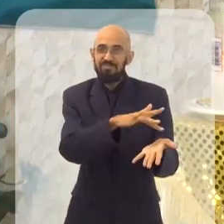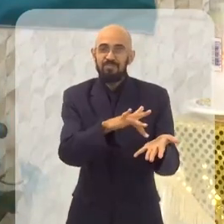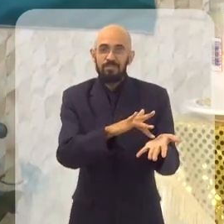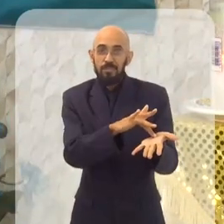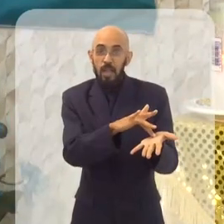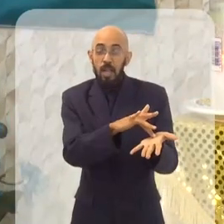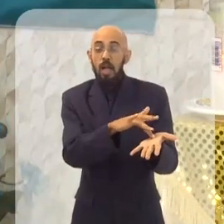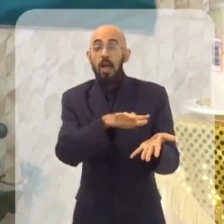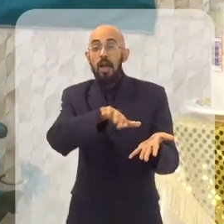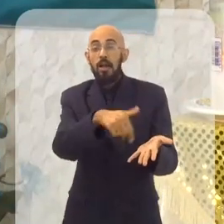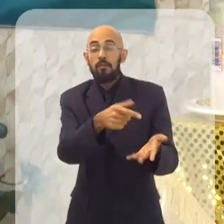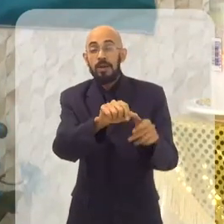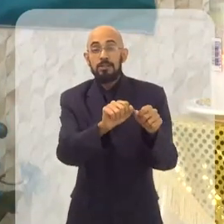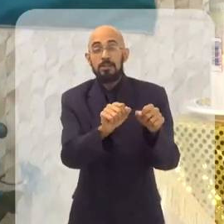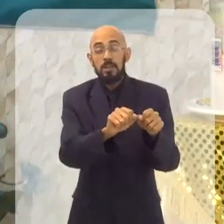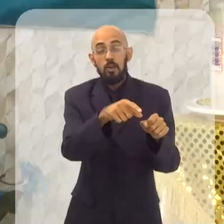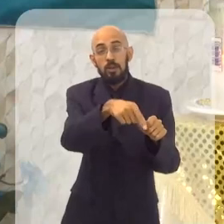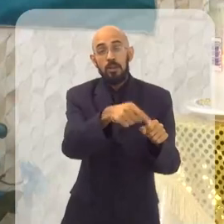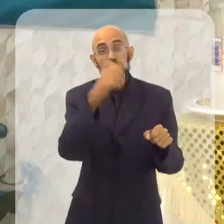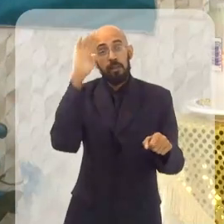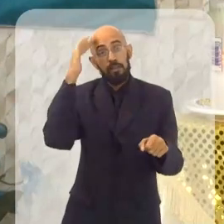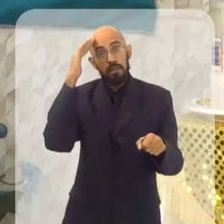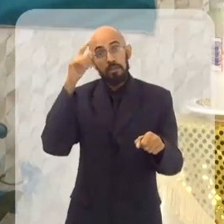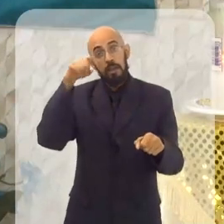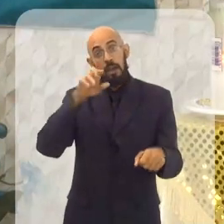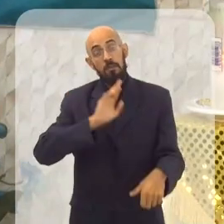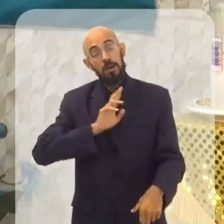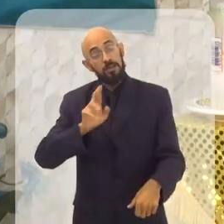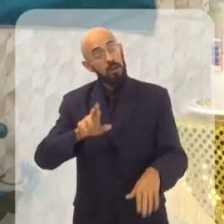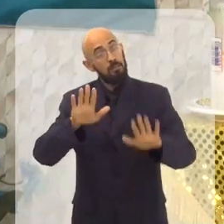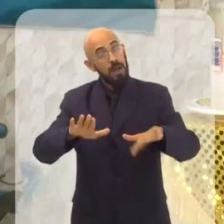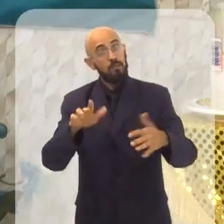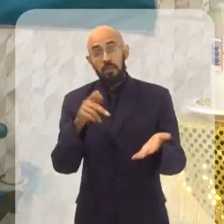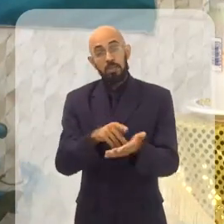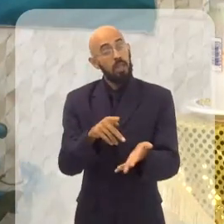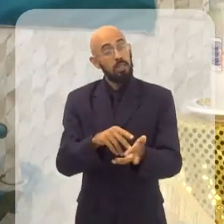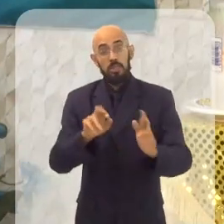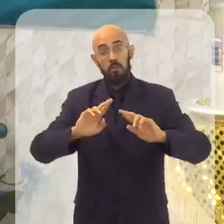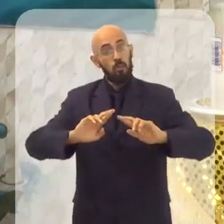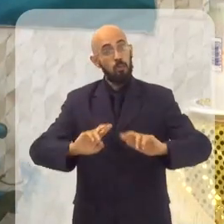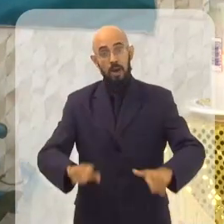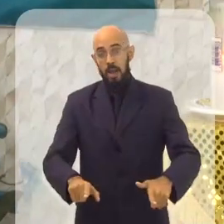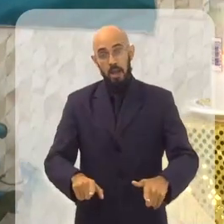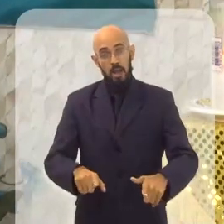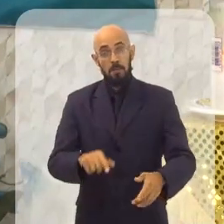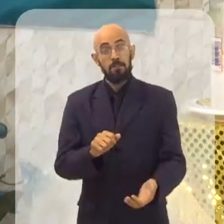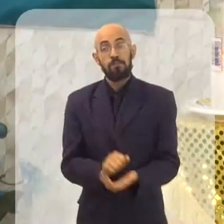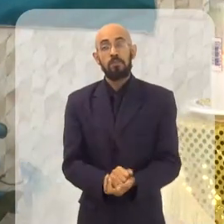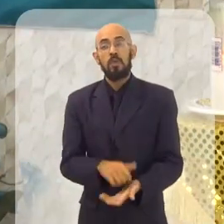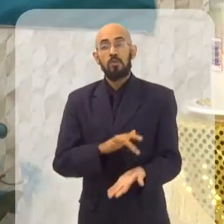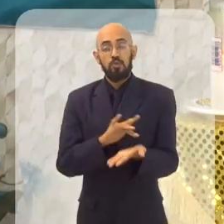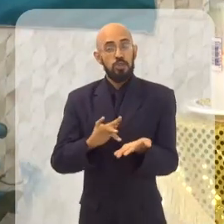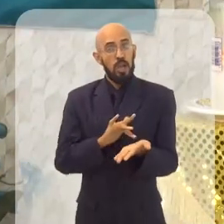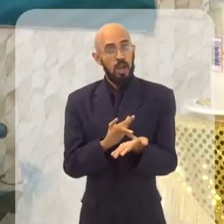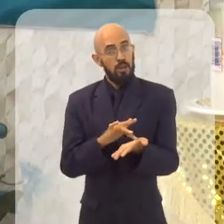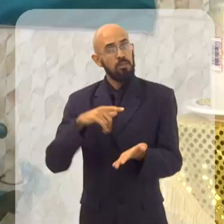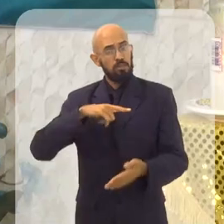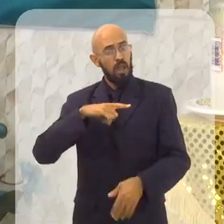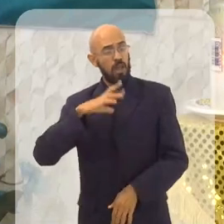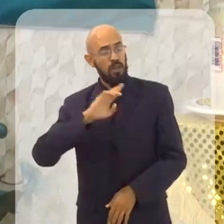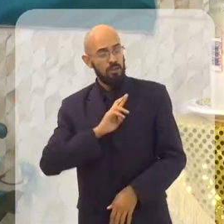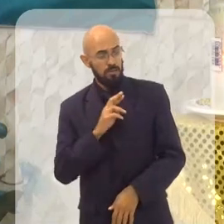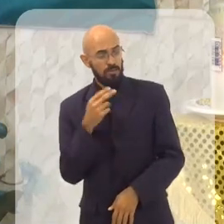pessoas entendessem que isso era uma religião, quando não é. Então, o cigano, ele tem a sua